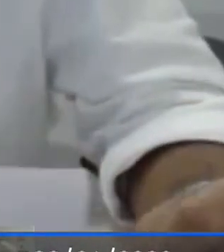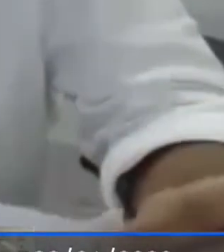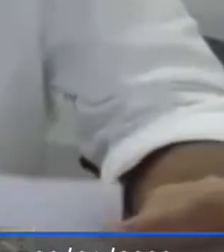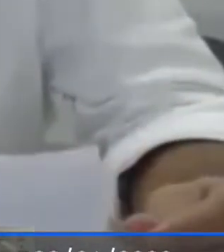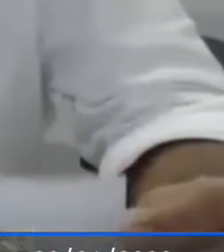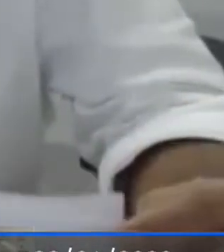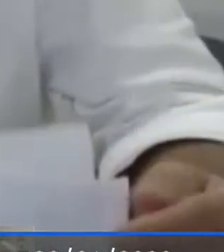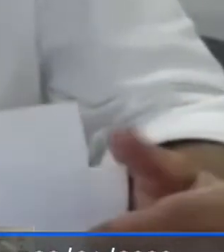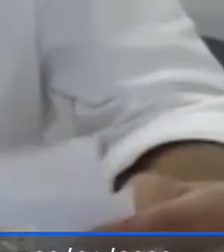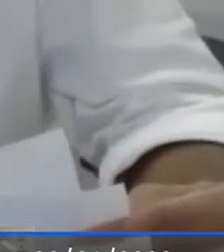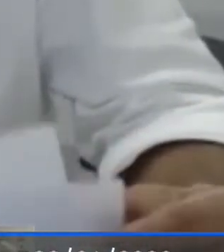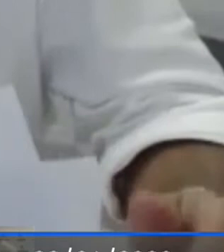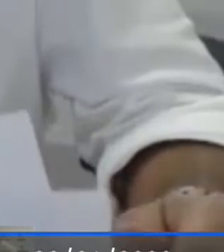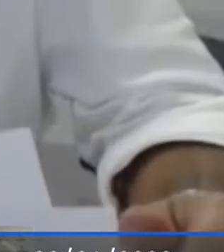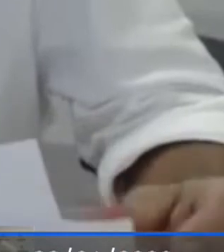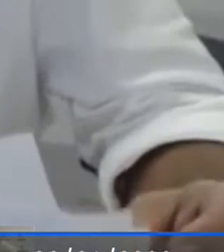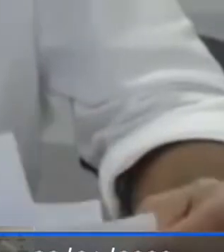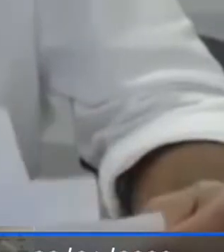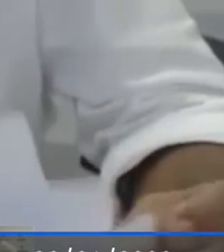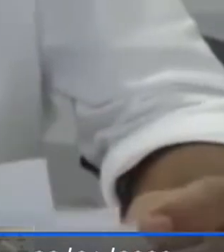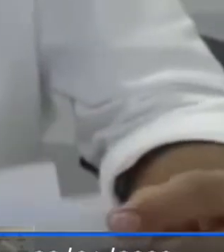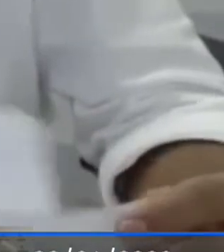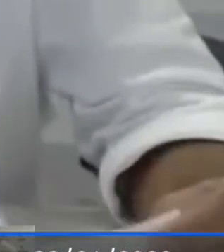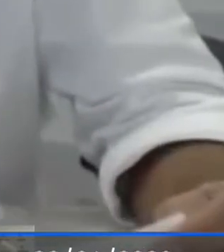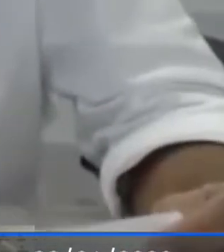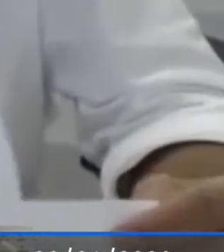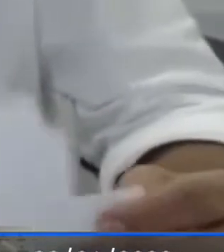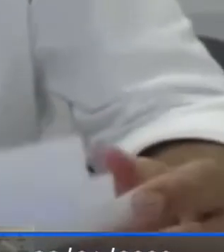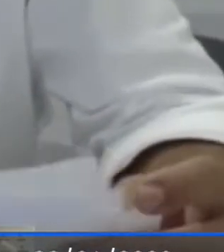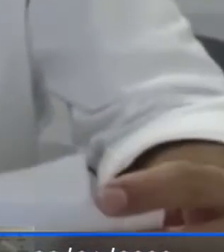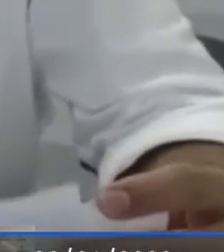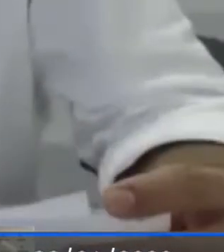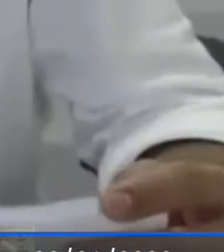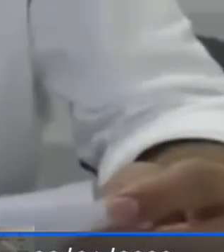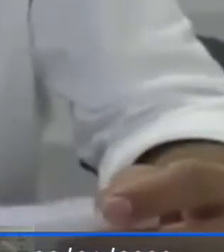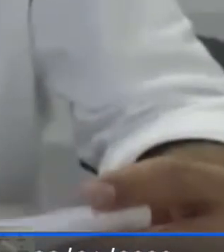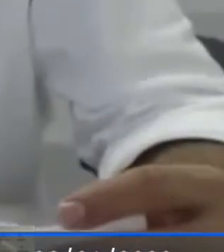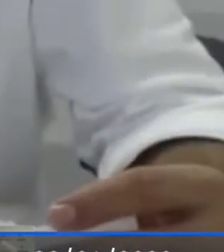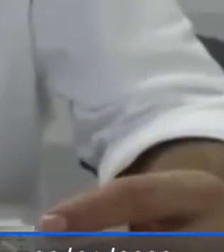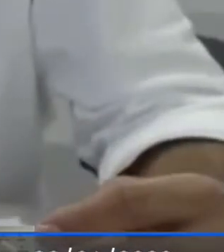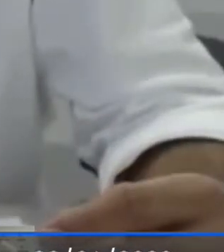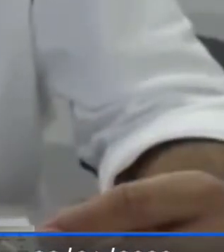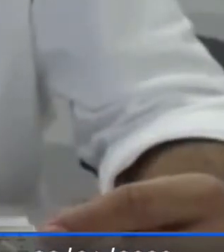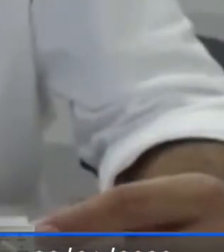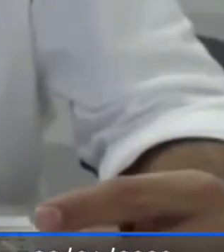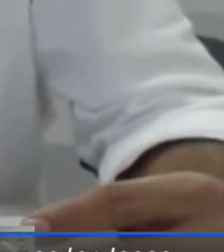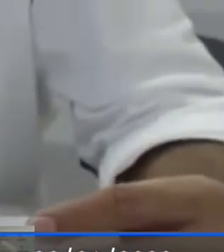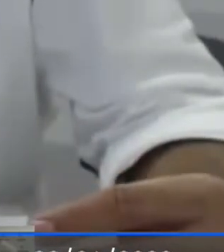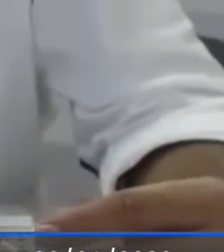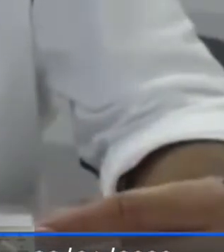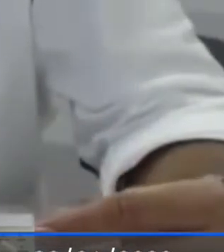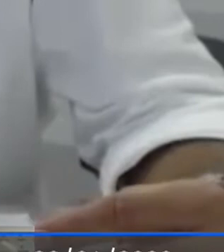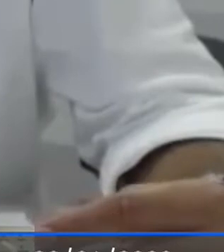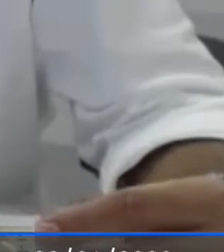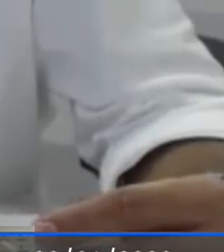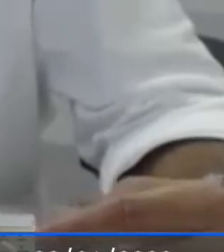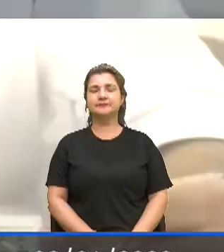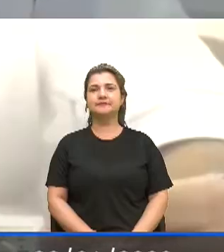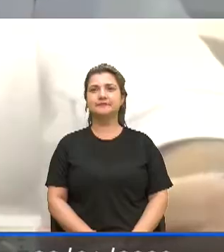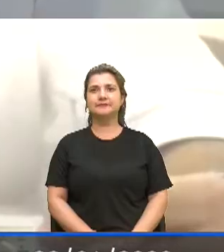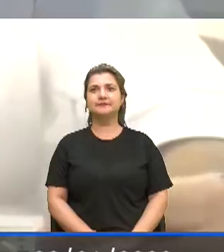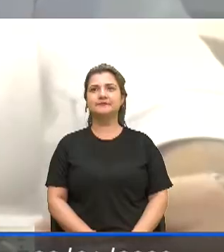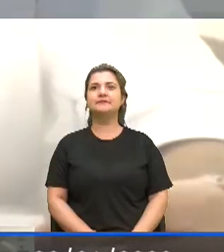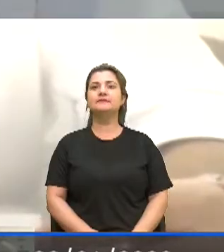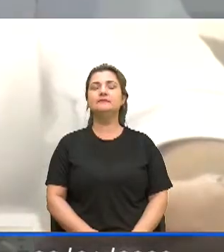portaria, doutora, em relação a essa questão do acompanhamento dos casos, a ideia é que as